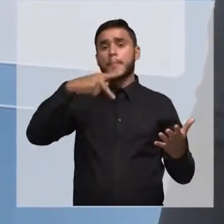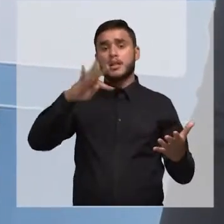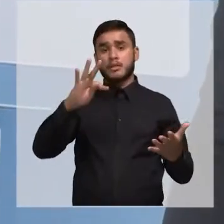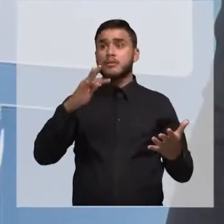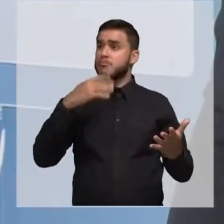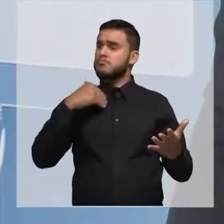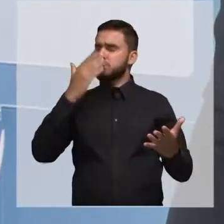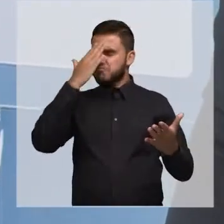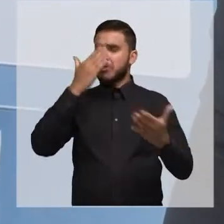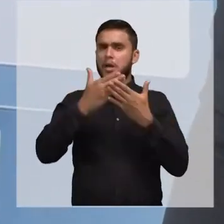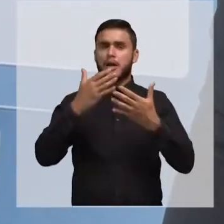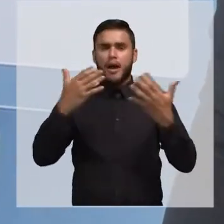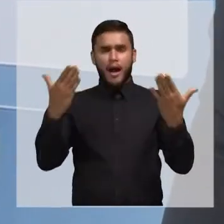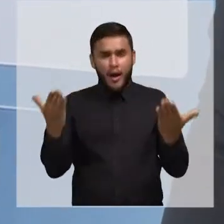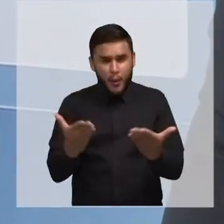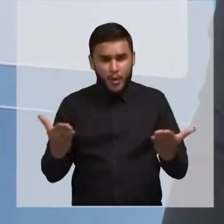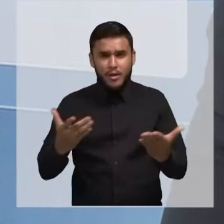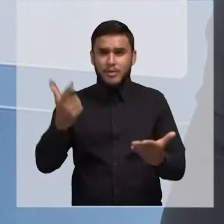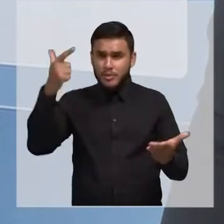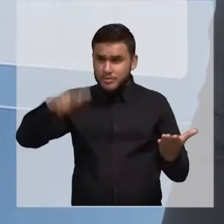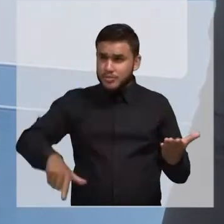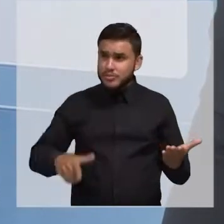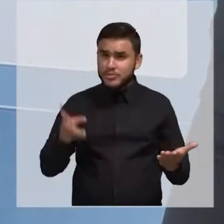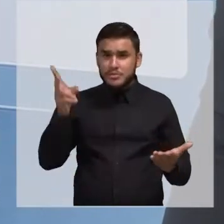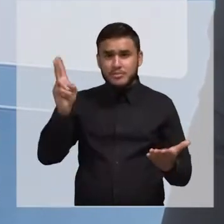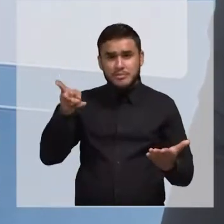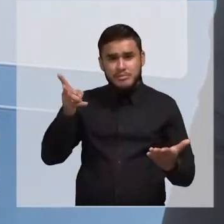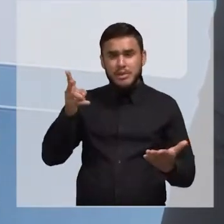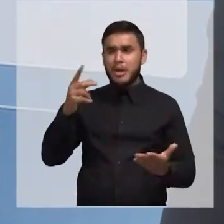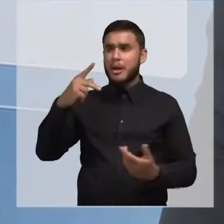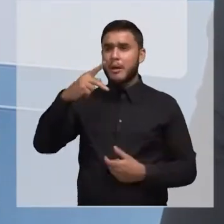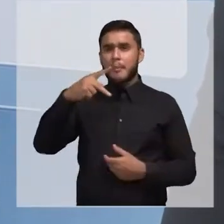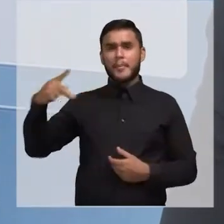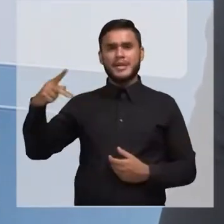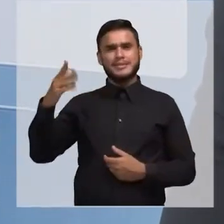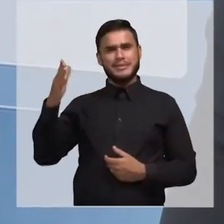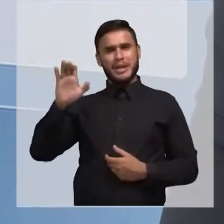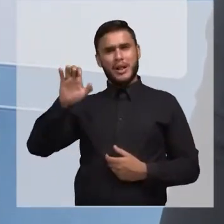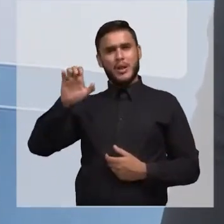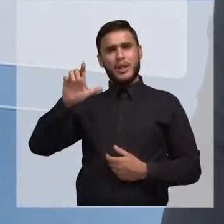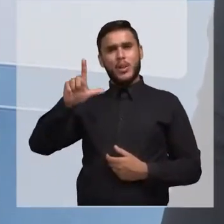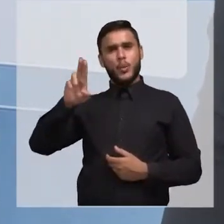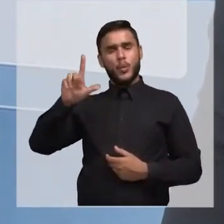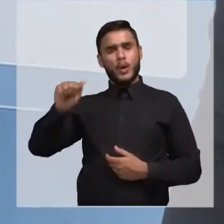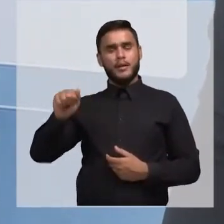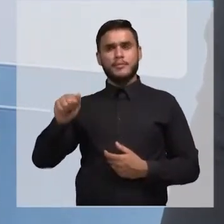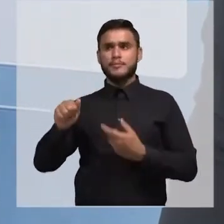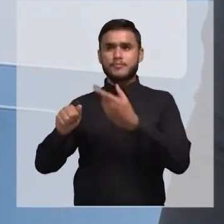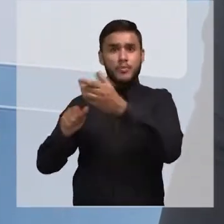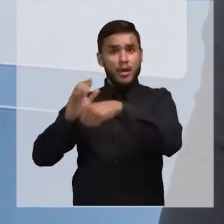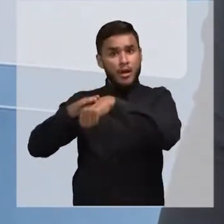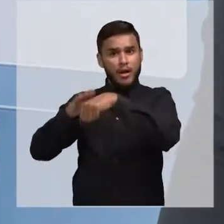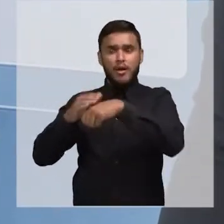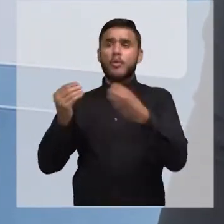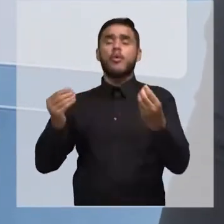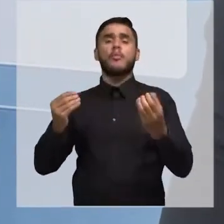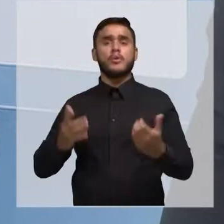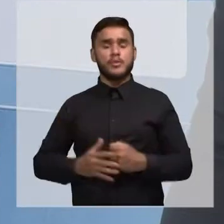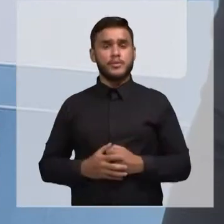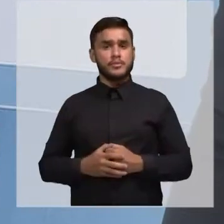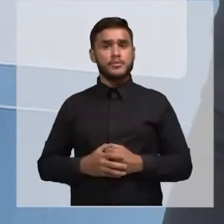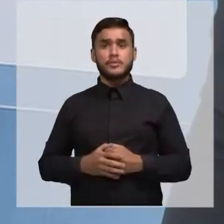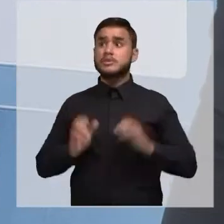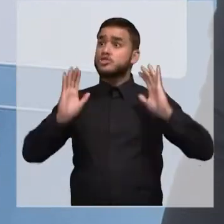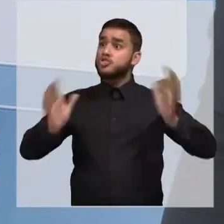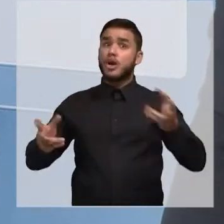Trabalhadores, irá insistir na candidatura de uma pessoa que não pode ser candidata, porque a própria ficha limpa assinada pelo próprio Lula diz que quem é